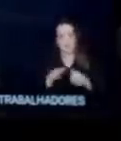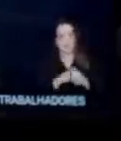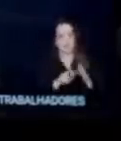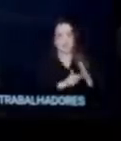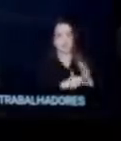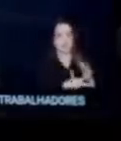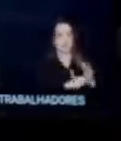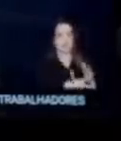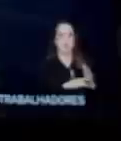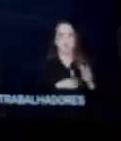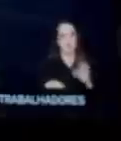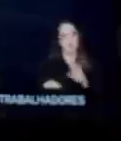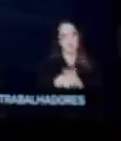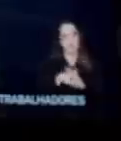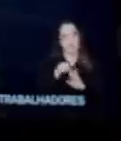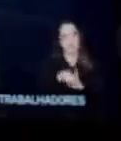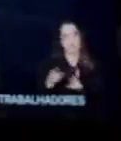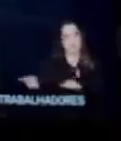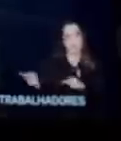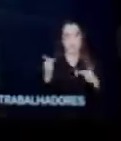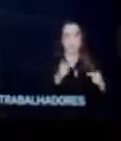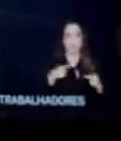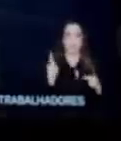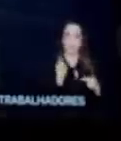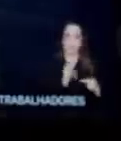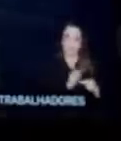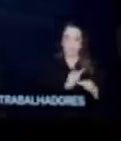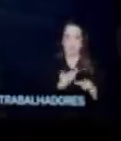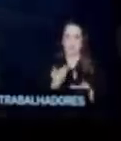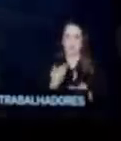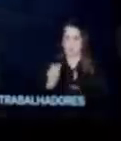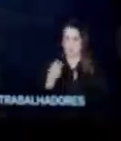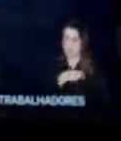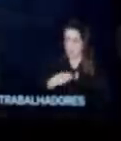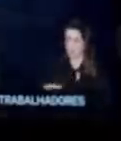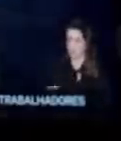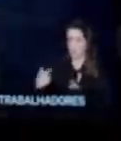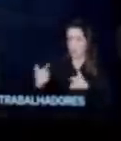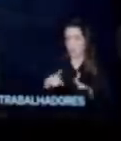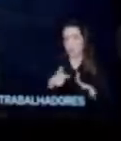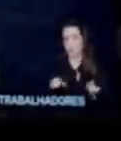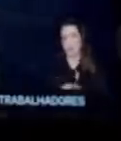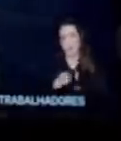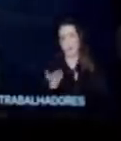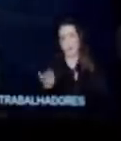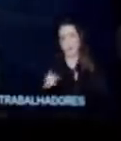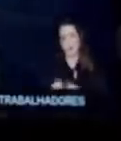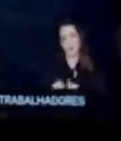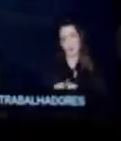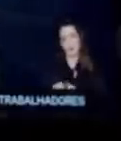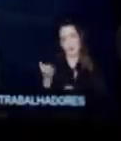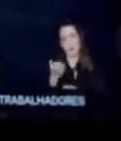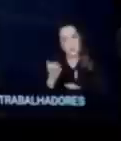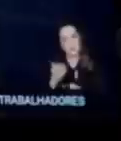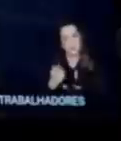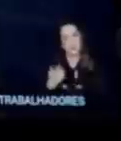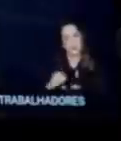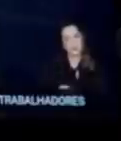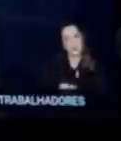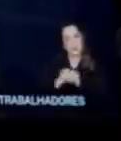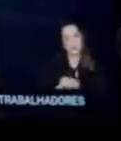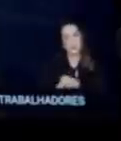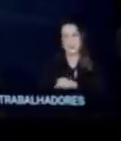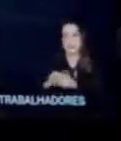brasileiros que vieram As nossas a custas, convite do meu ministro do Trabalho, provavelmente Luiz as nossas Marinho, custas. e quero cumprimentar os sindicalistas